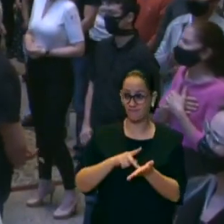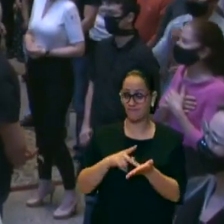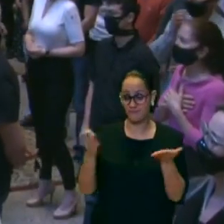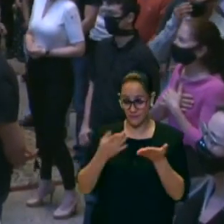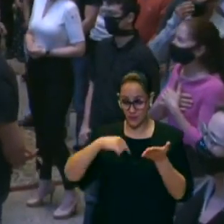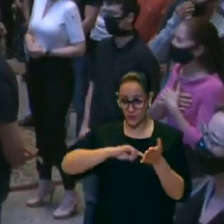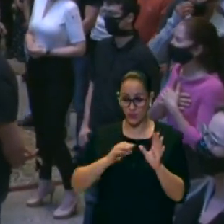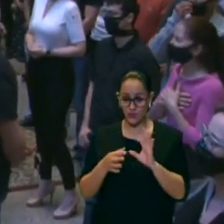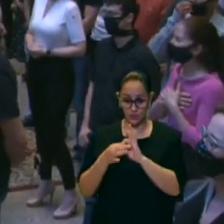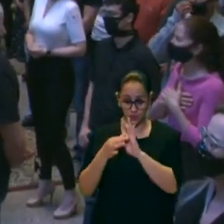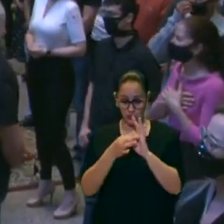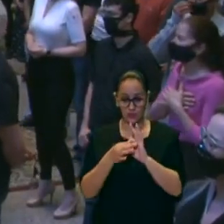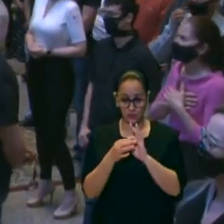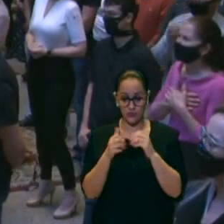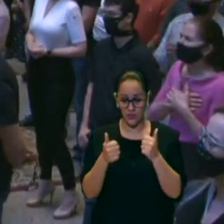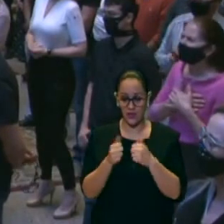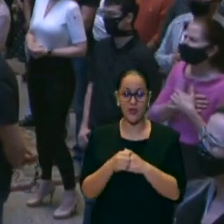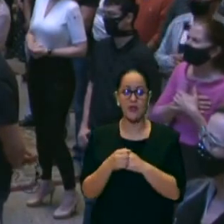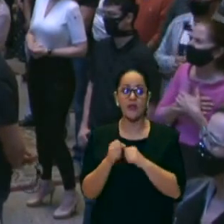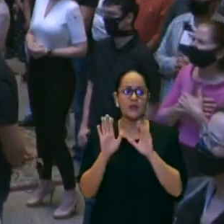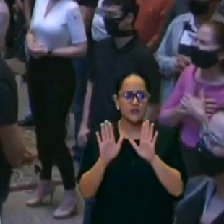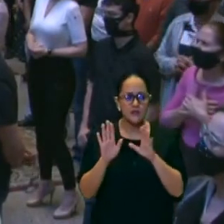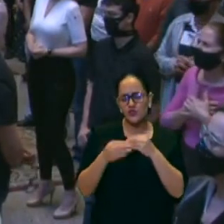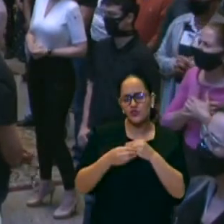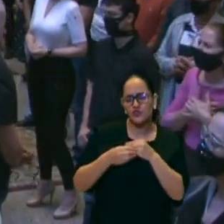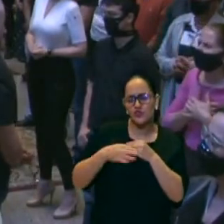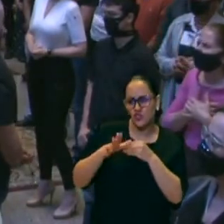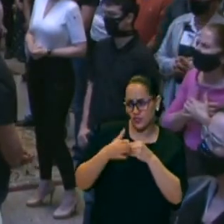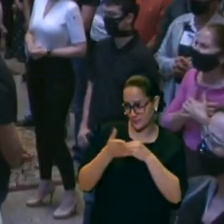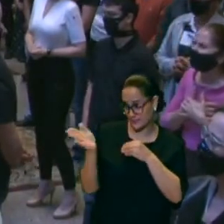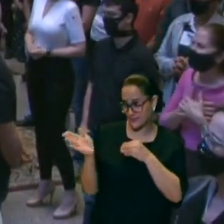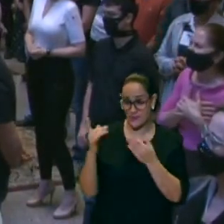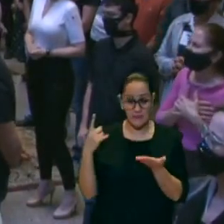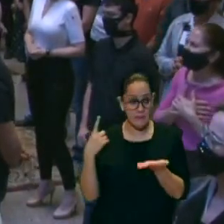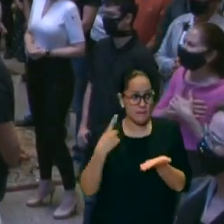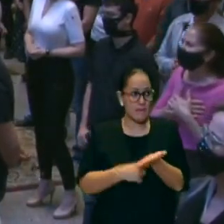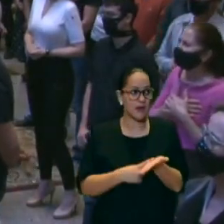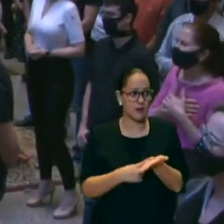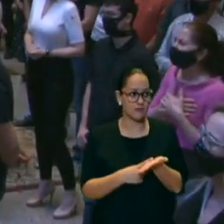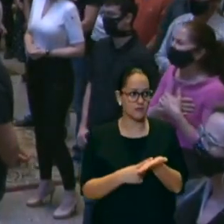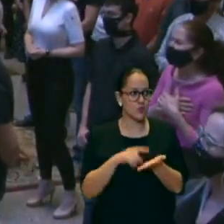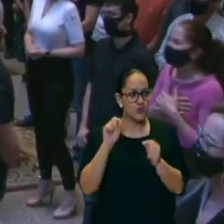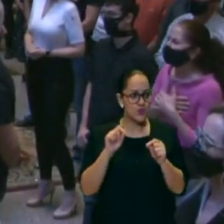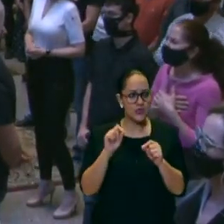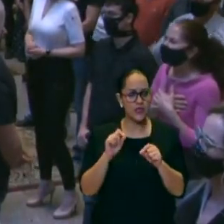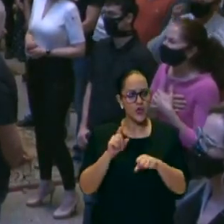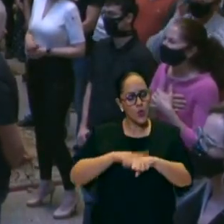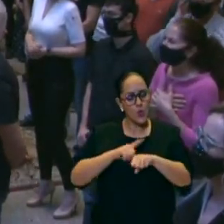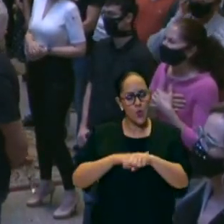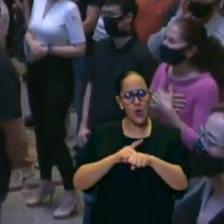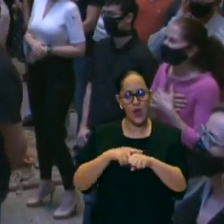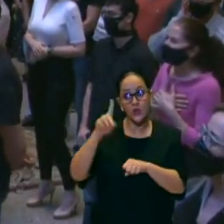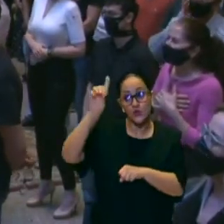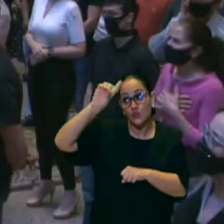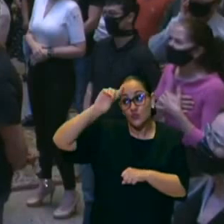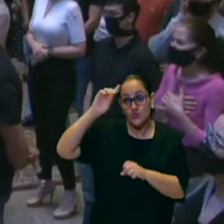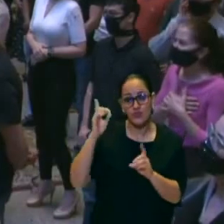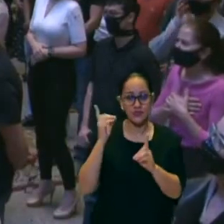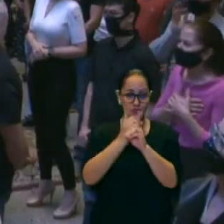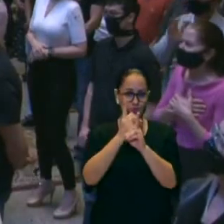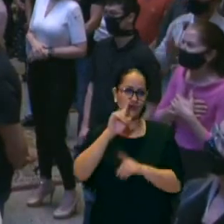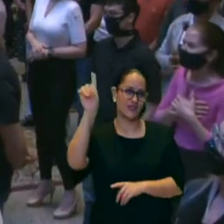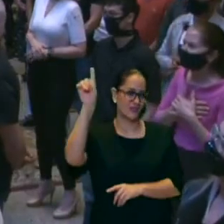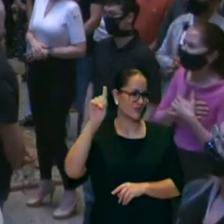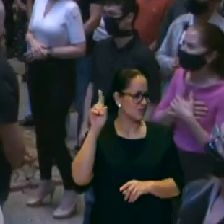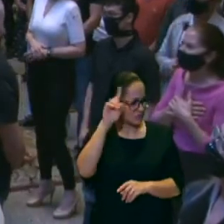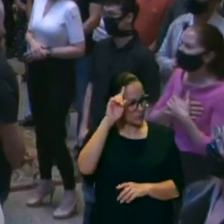isso junto, tá? Algumas dicas. Marca um encontro com Jesus todo dia. Você marca a hora